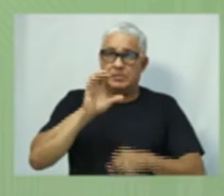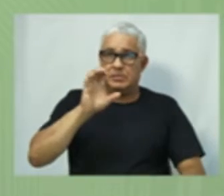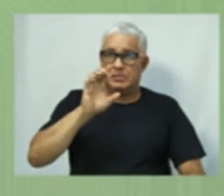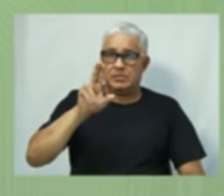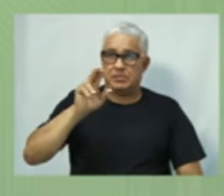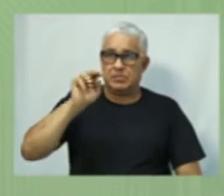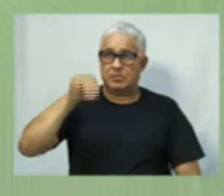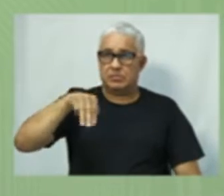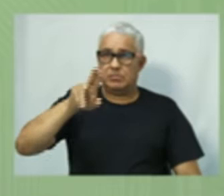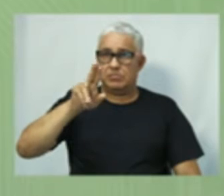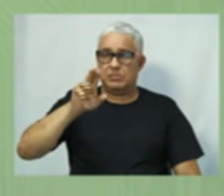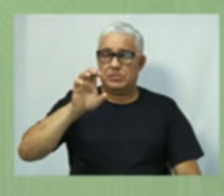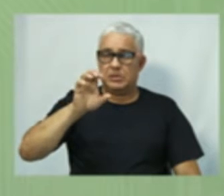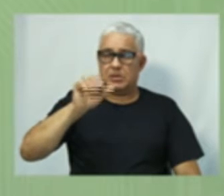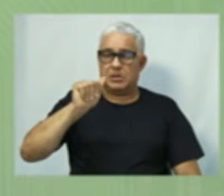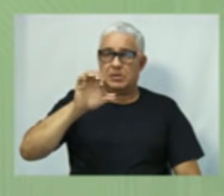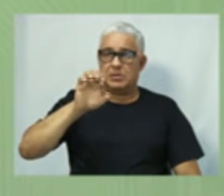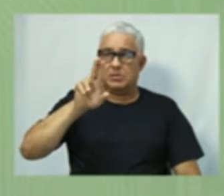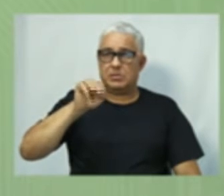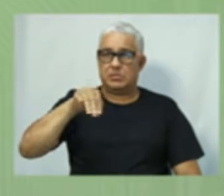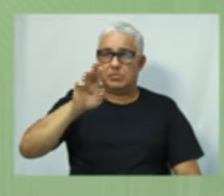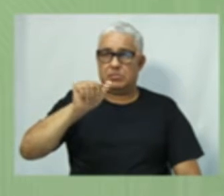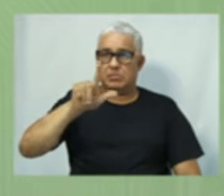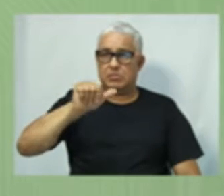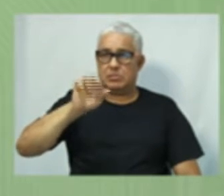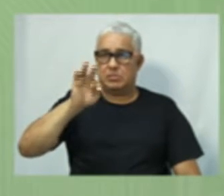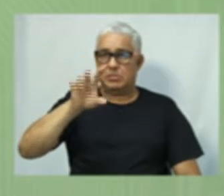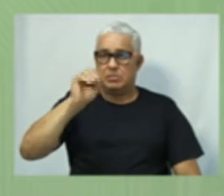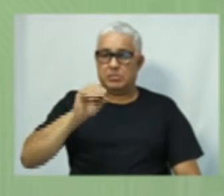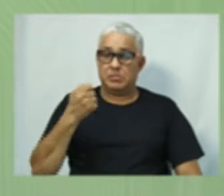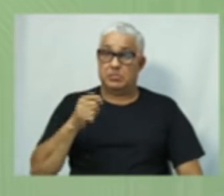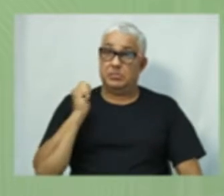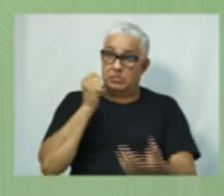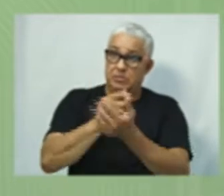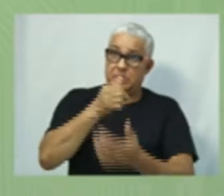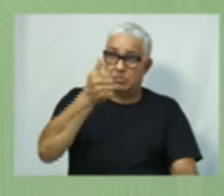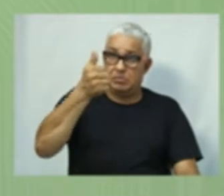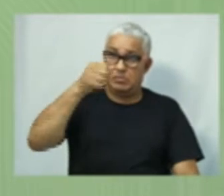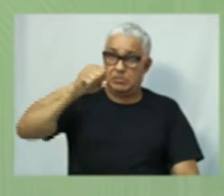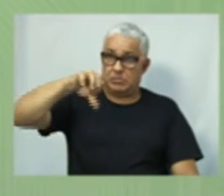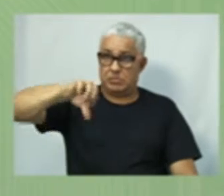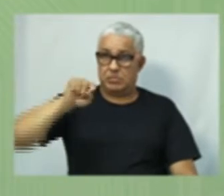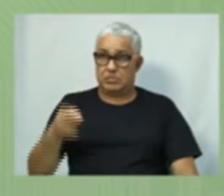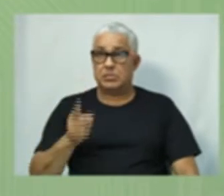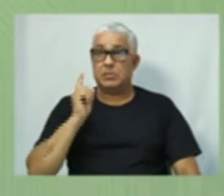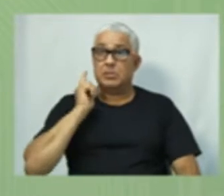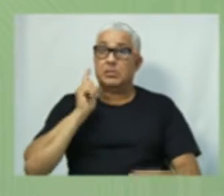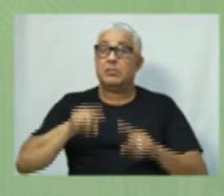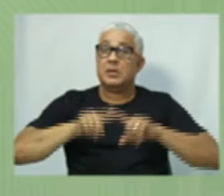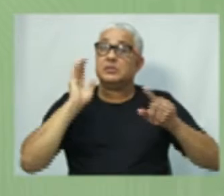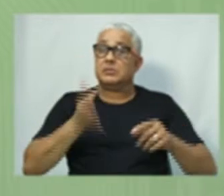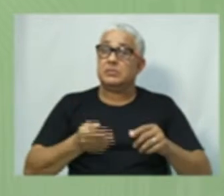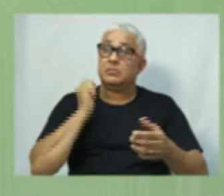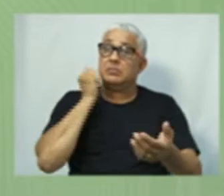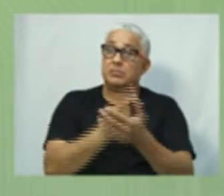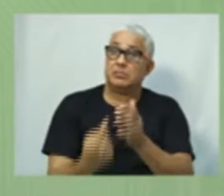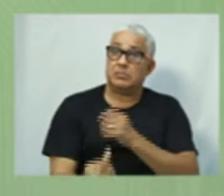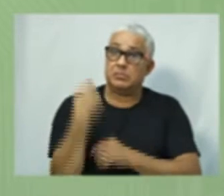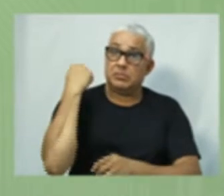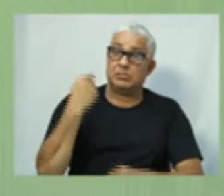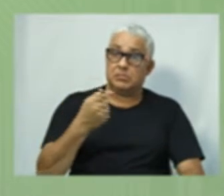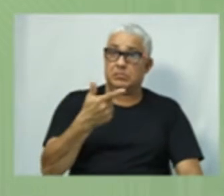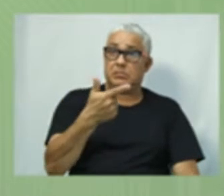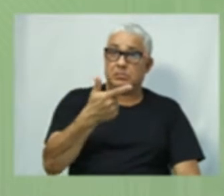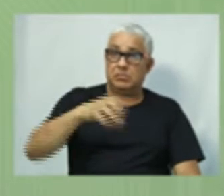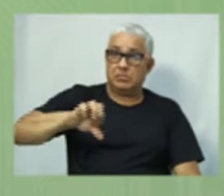quê? Que ele vai ter que pagar 189.000, não é? Mas só que ele já pagou 29.400. Então ele